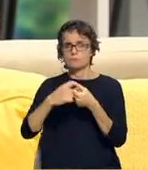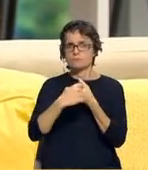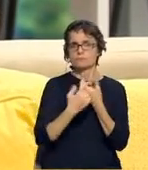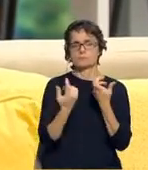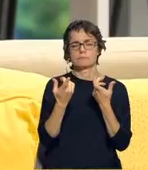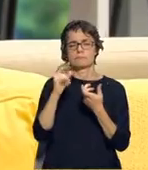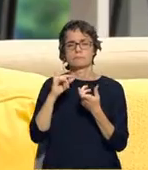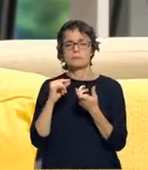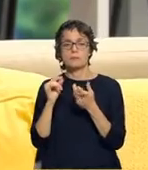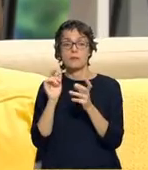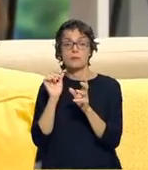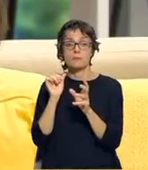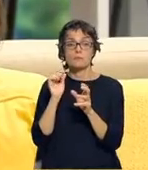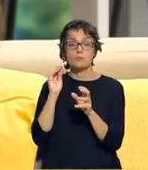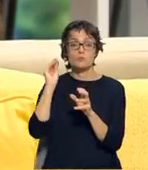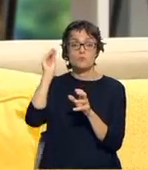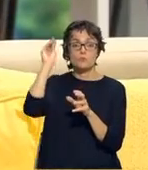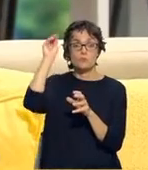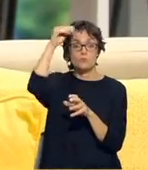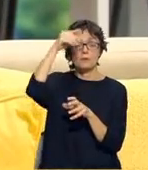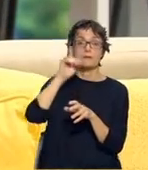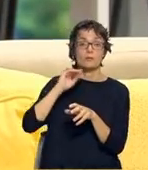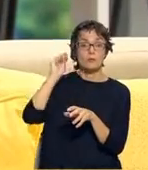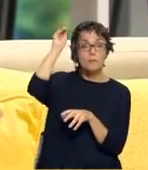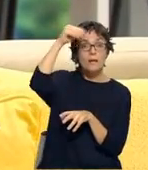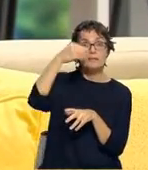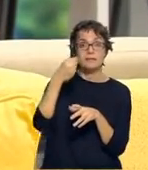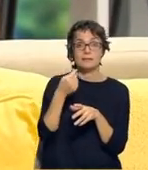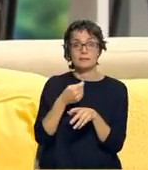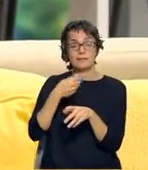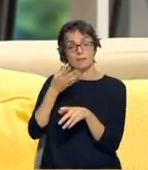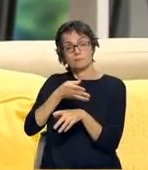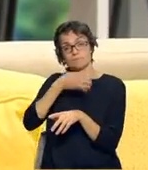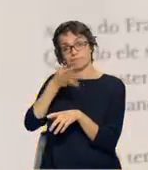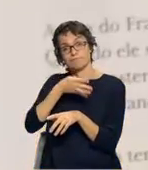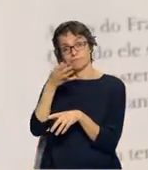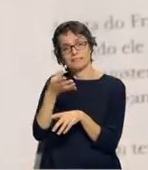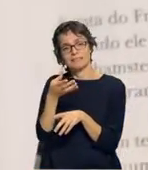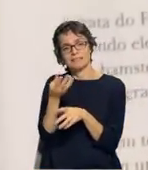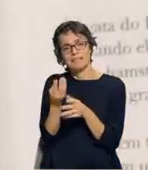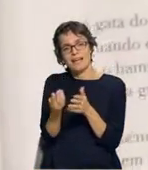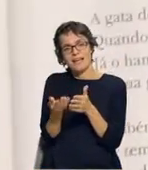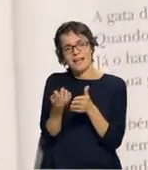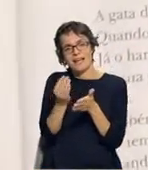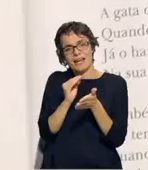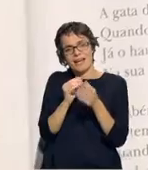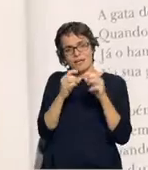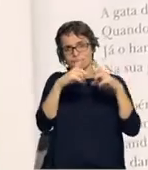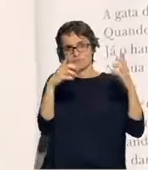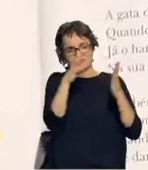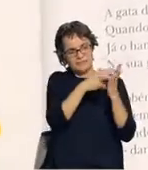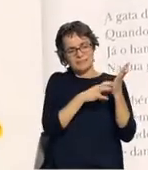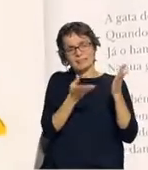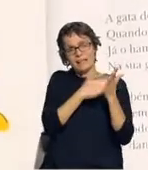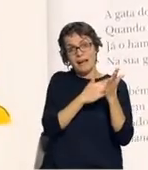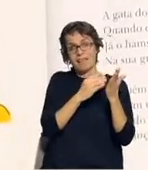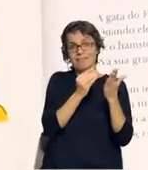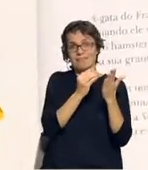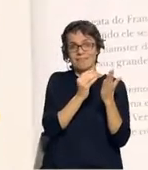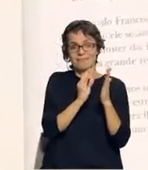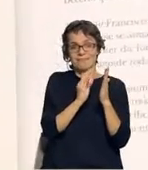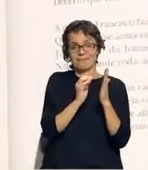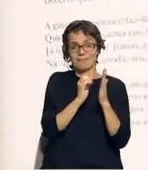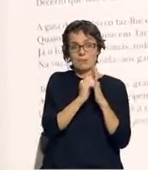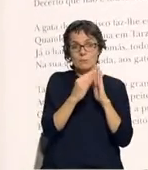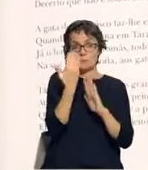padrinhos e madrinhas que fazem ler as histórias e fazem prefácios fantásticos, e felizmente este ano também contamos com caras